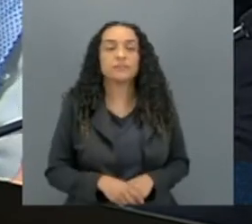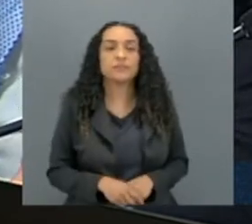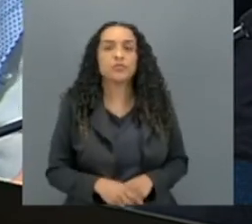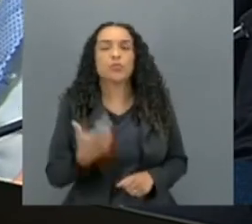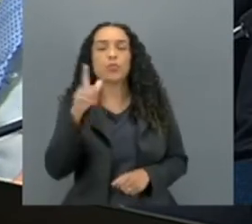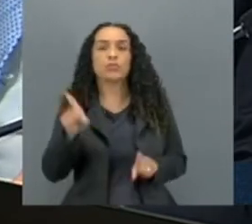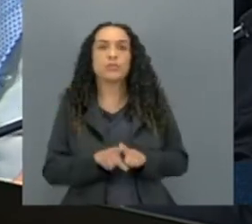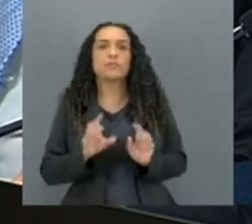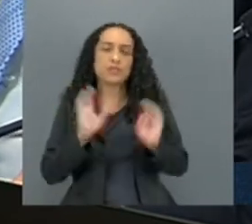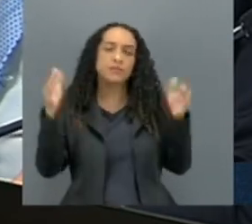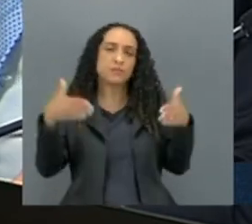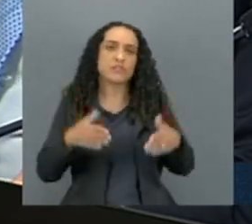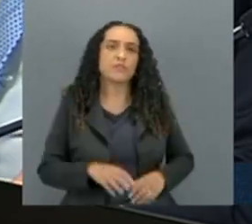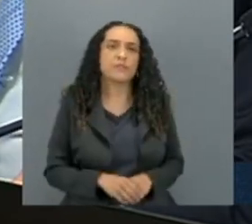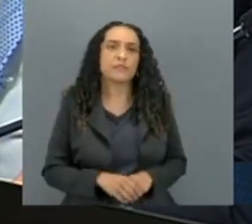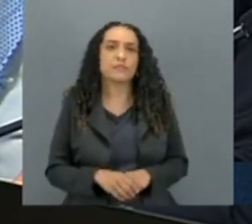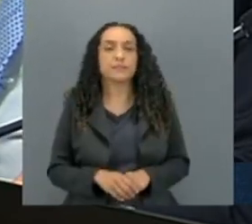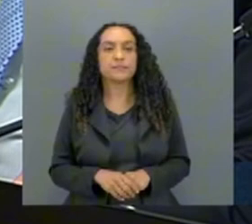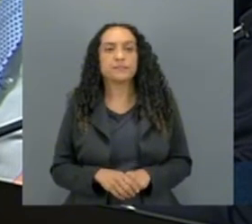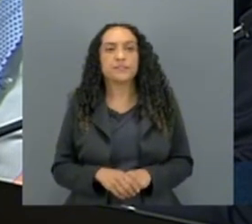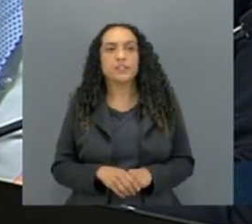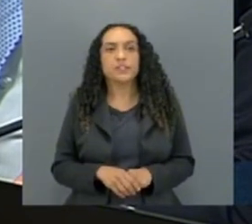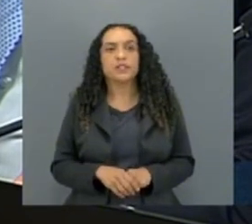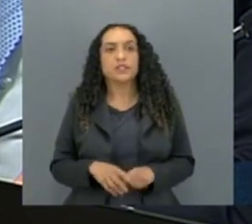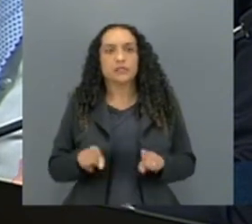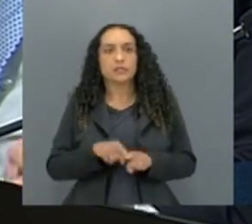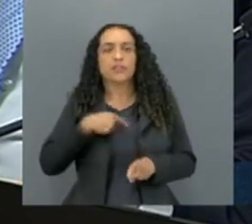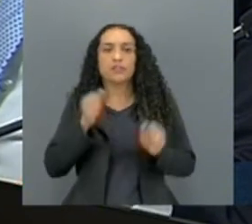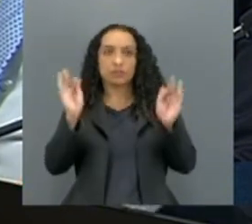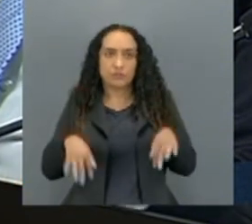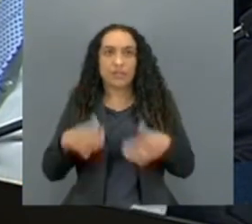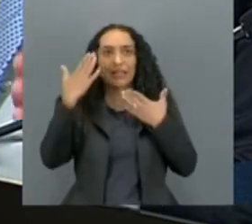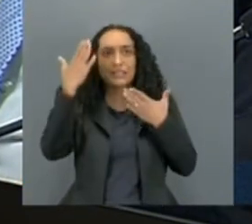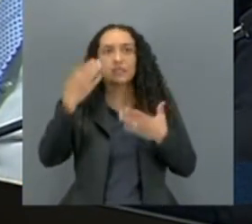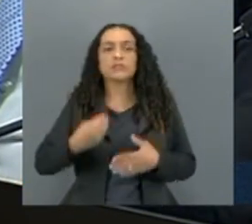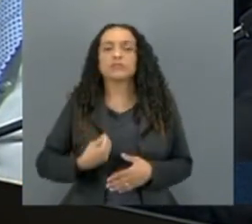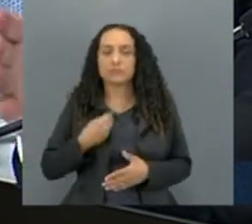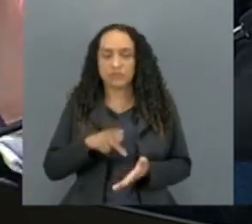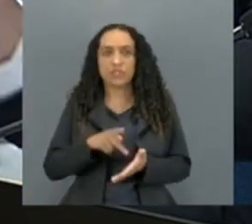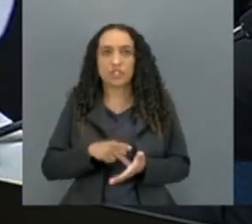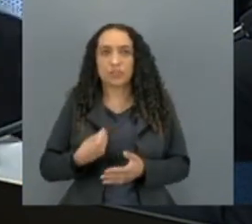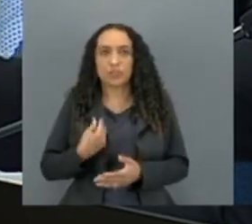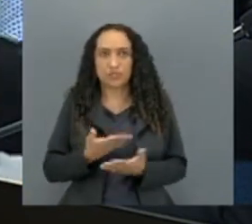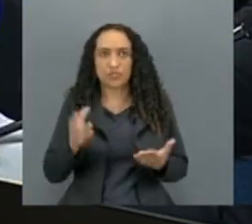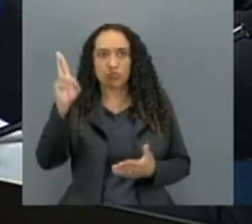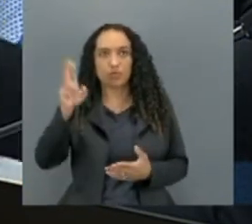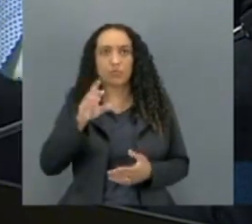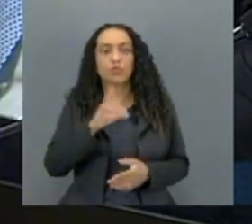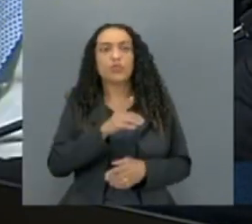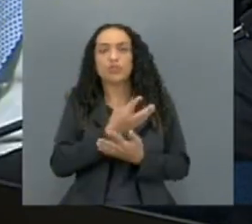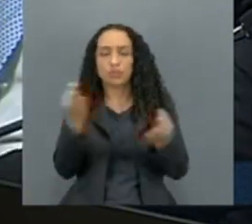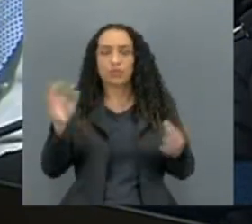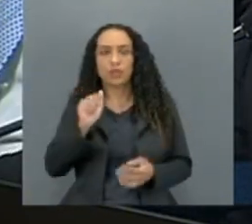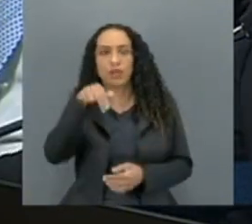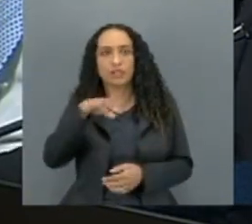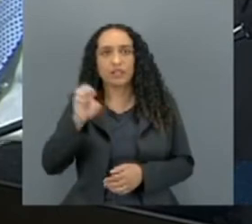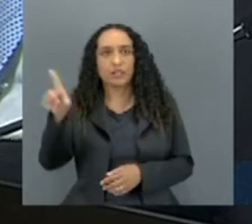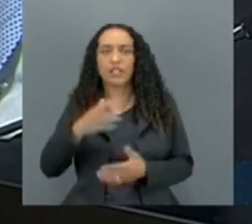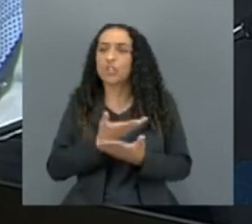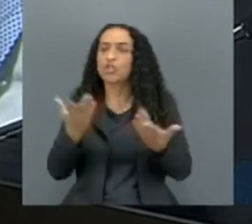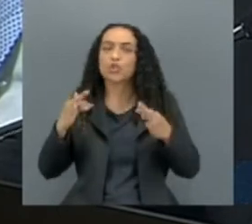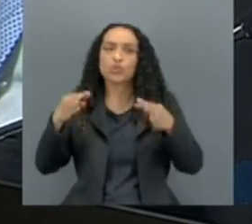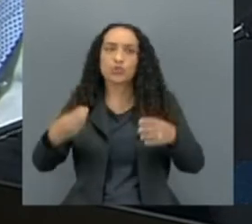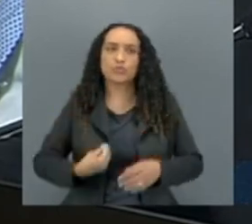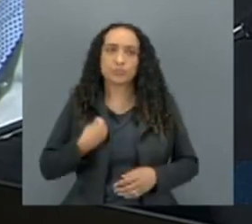mas especificamente contra Alexandre Garcia. E aqui eu me despeço agradecendo profundamente a presença do senhor, doutor Andrei, doutor Marcos Sarrubo, doutor André